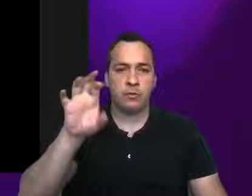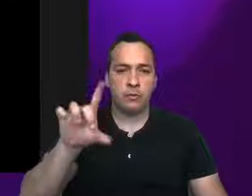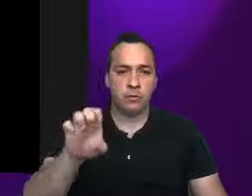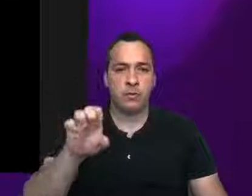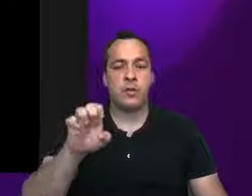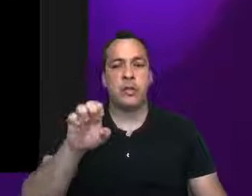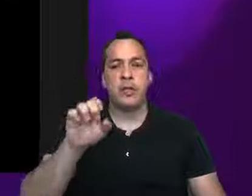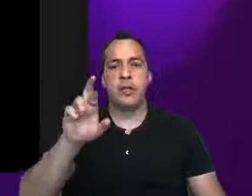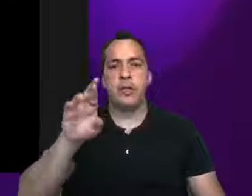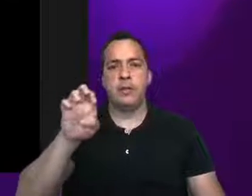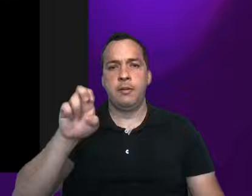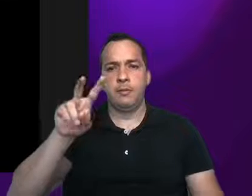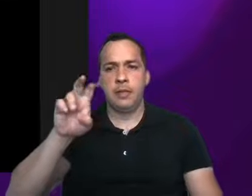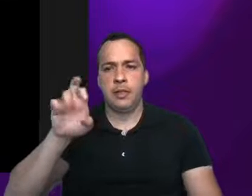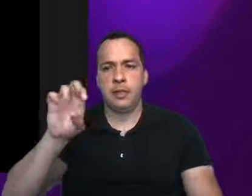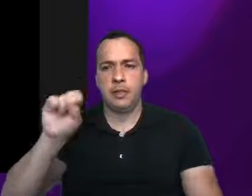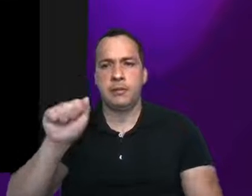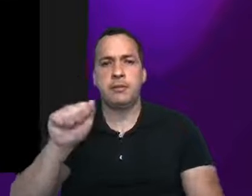porta,